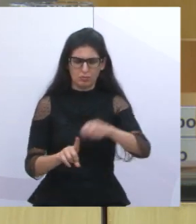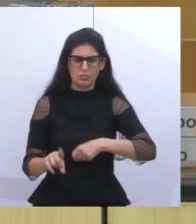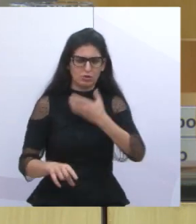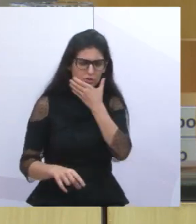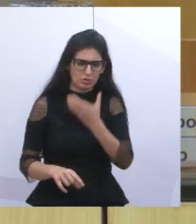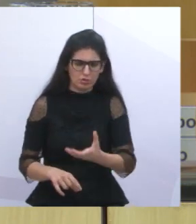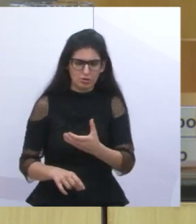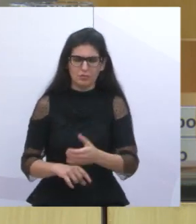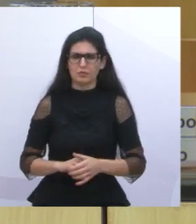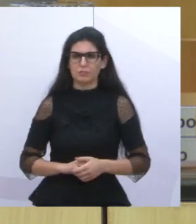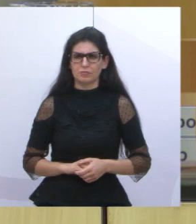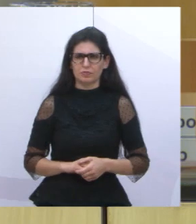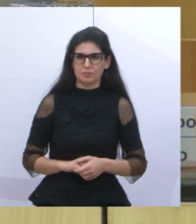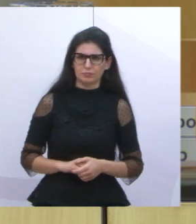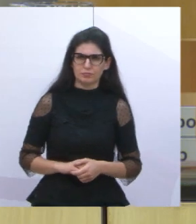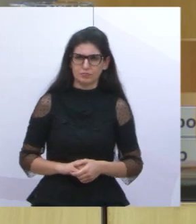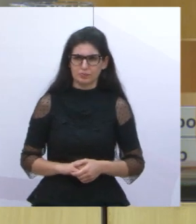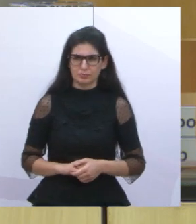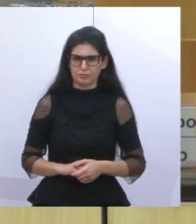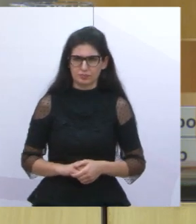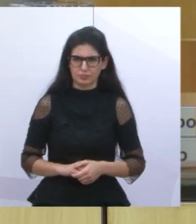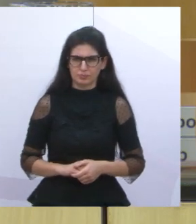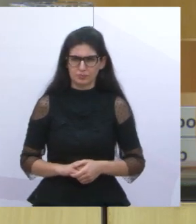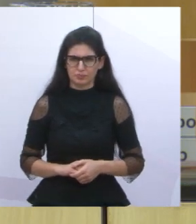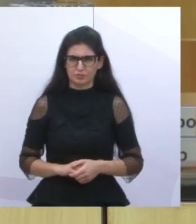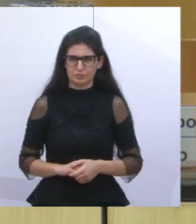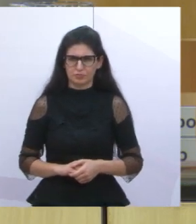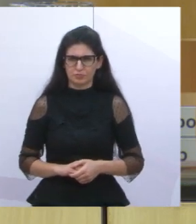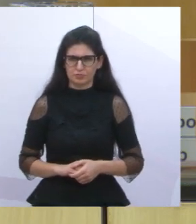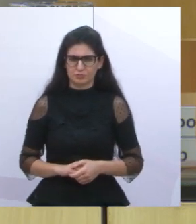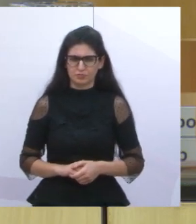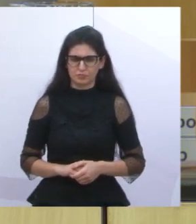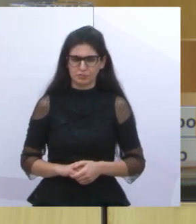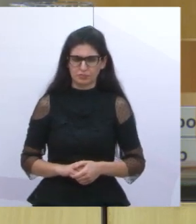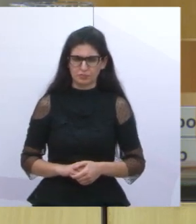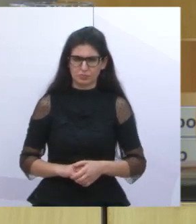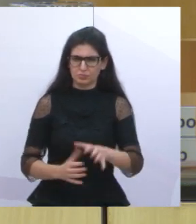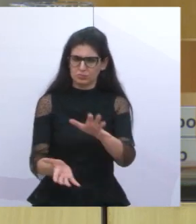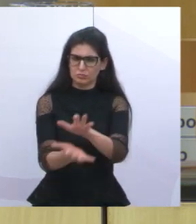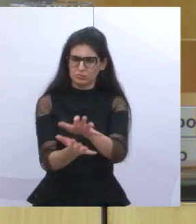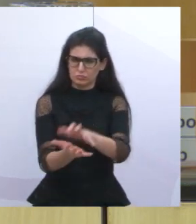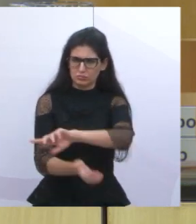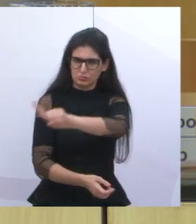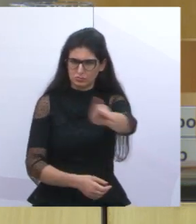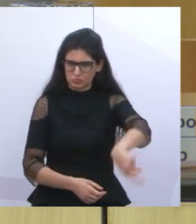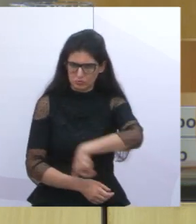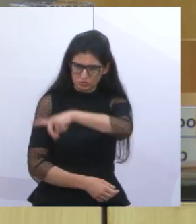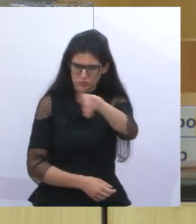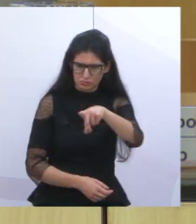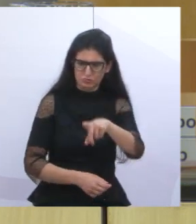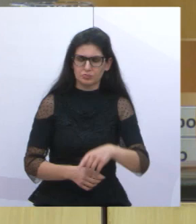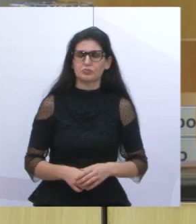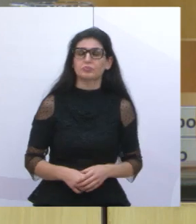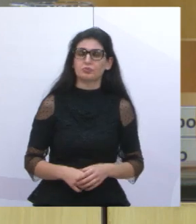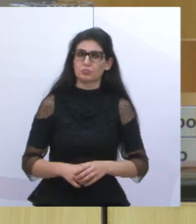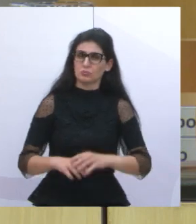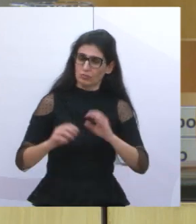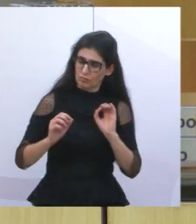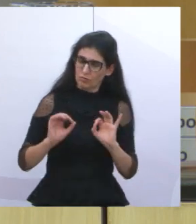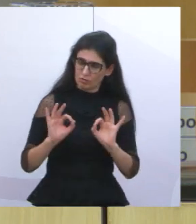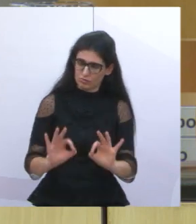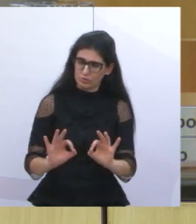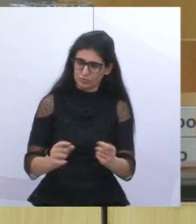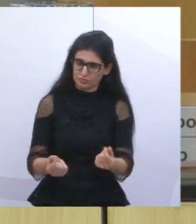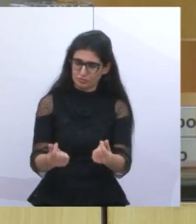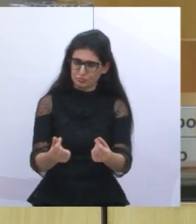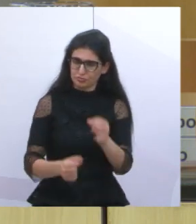dos imóveis localizados em todo o seu território, vencidos ou não, com valores atualizados.